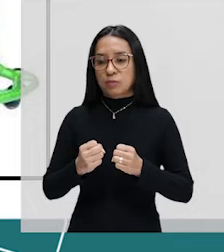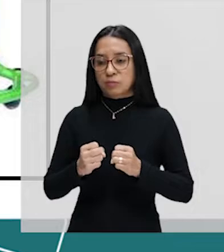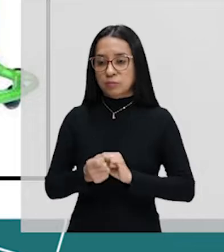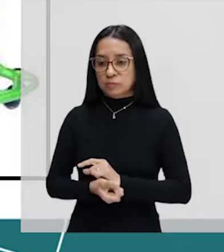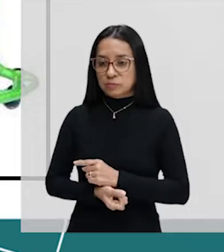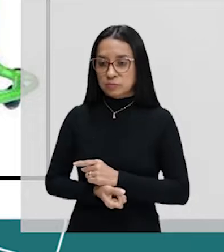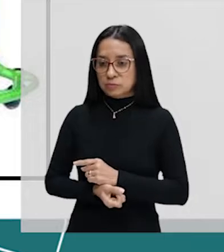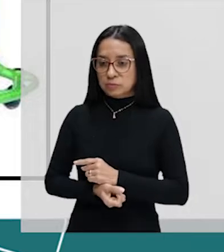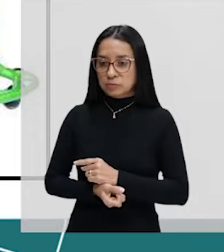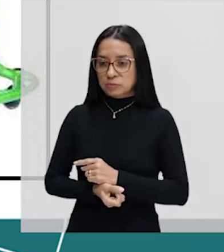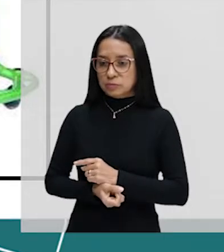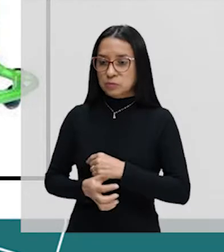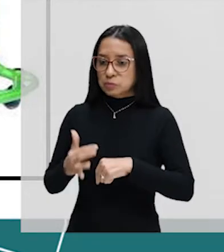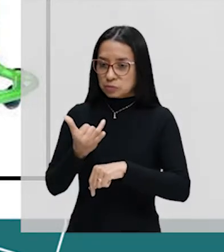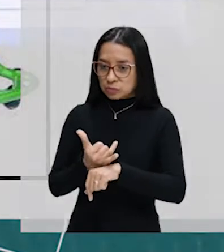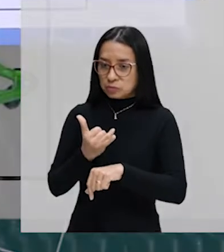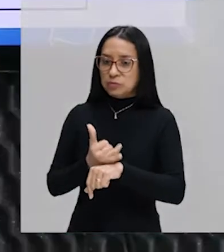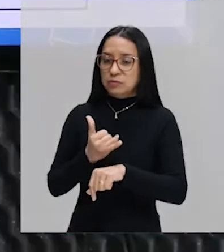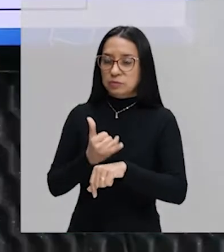ali, dos seus ferros, são bem mais